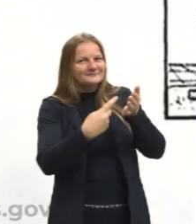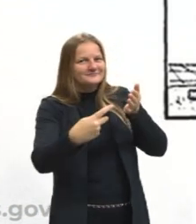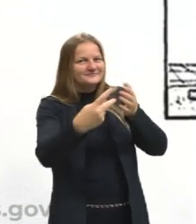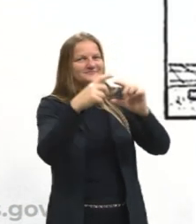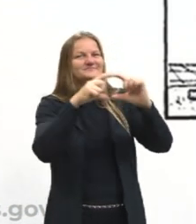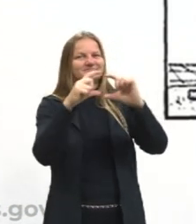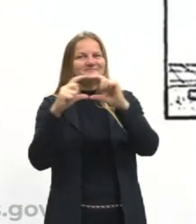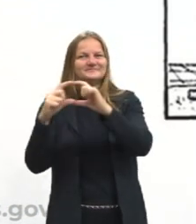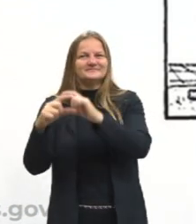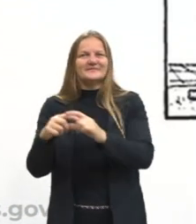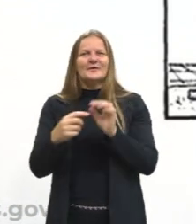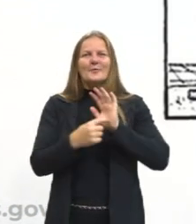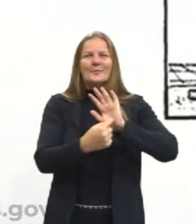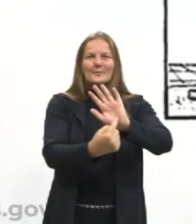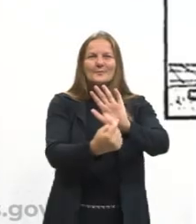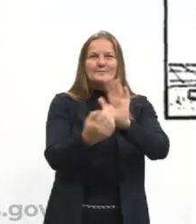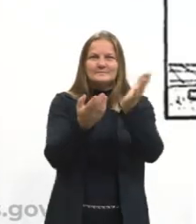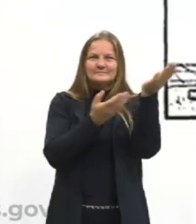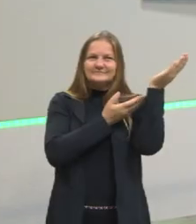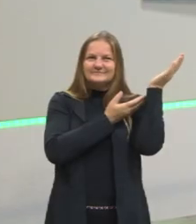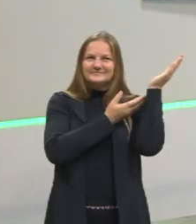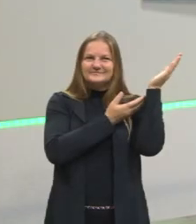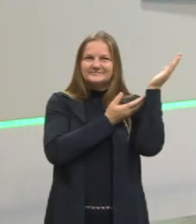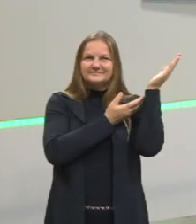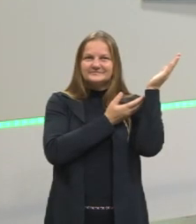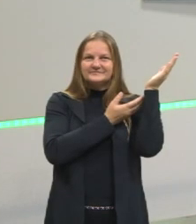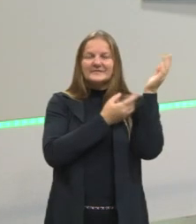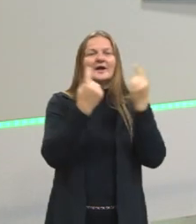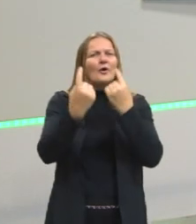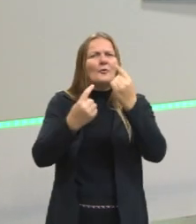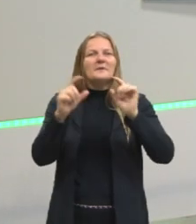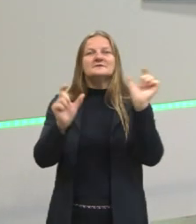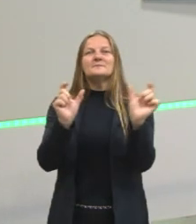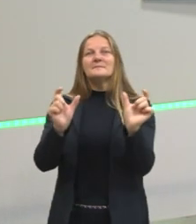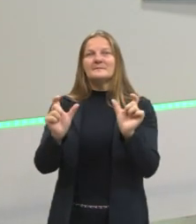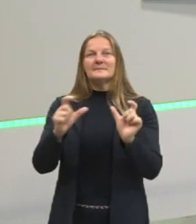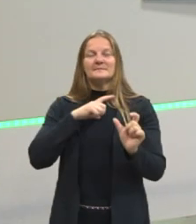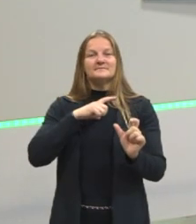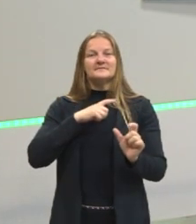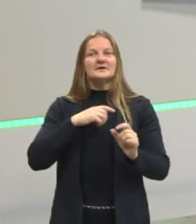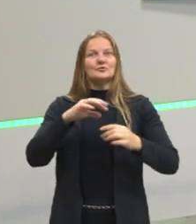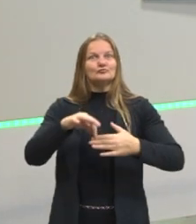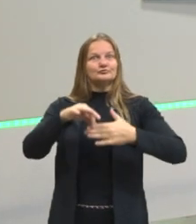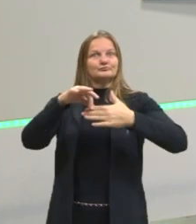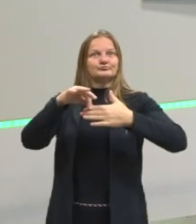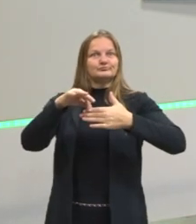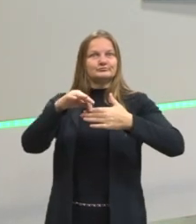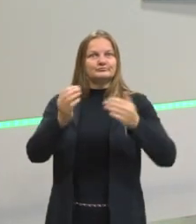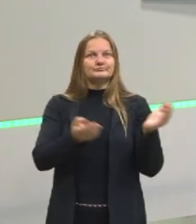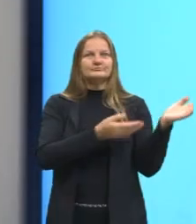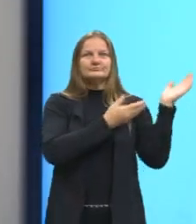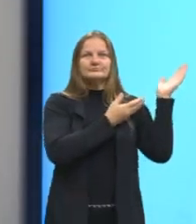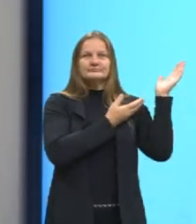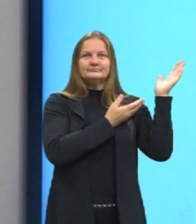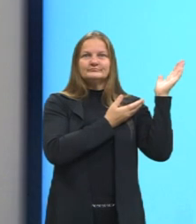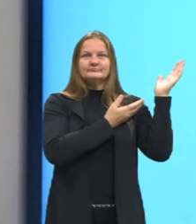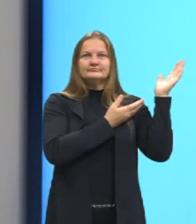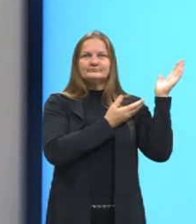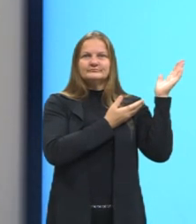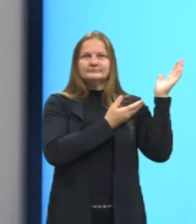mostrar para vocês aqui salientar algumas palavras que agora assistam agora estão destacadas ó